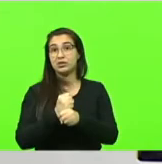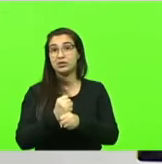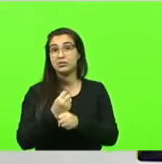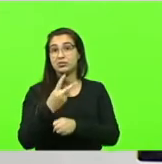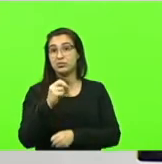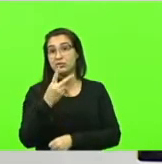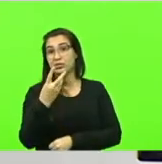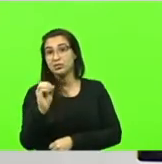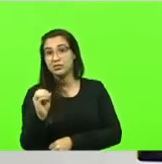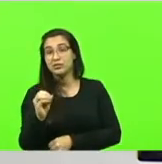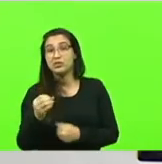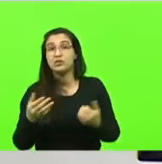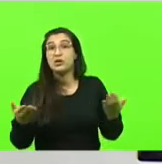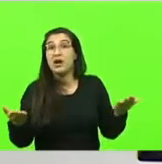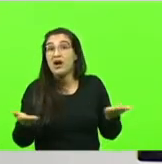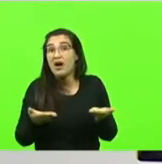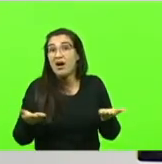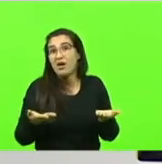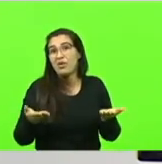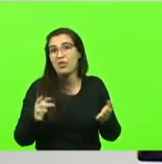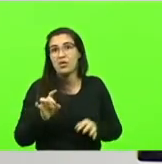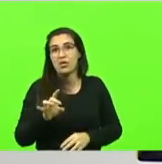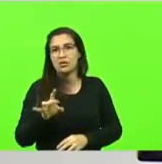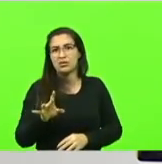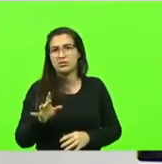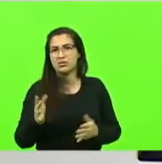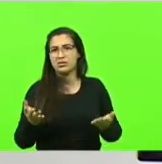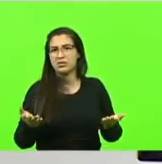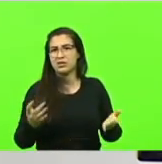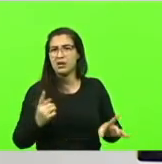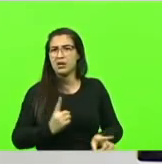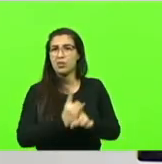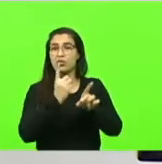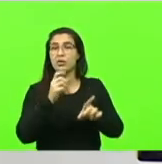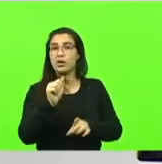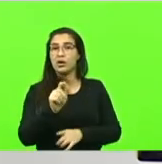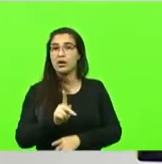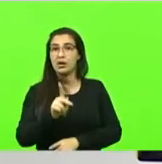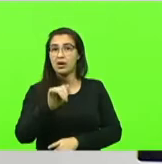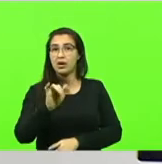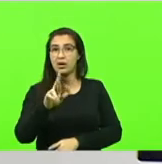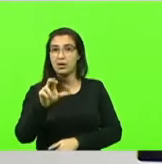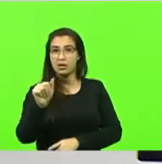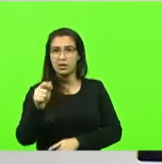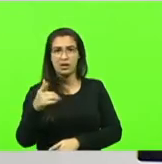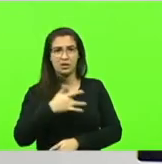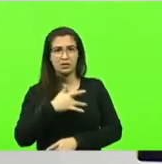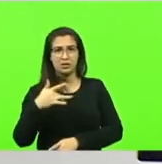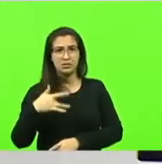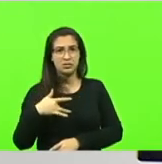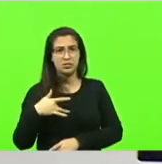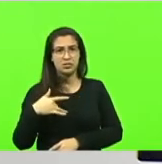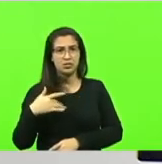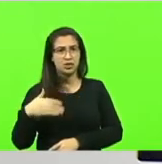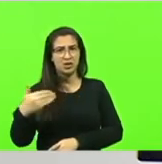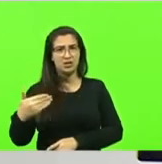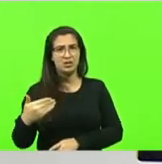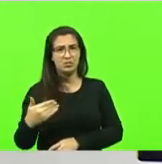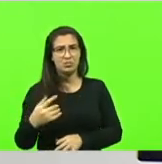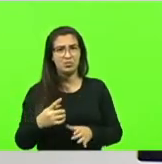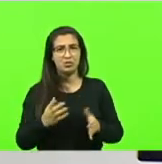que agora... Rapaz, eu encontrei o Akira aqui, estava com saúde, de repente ele pediu um afastamento por